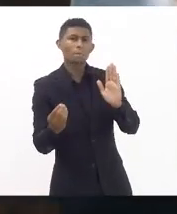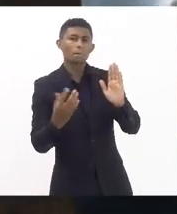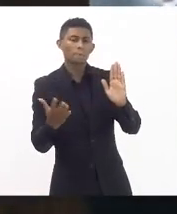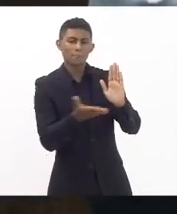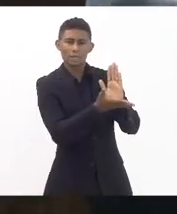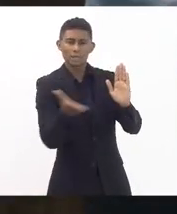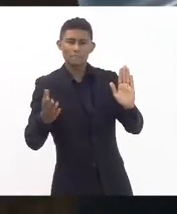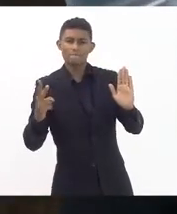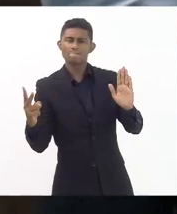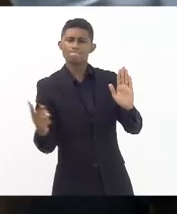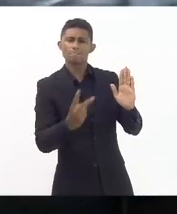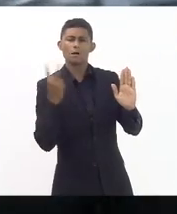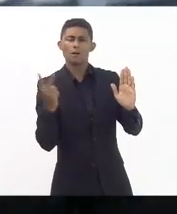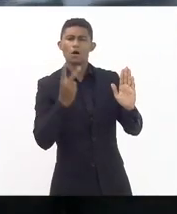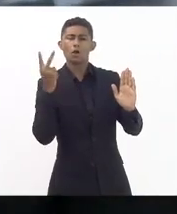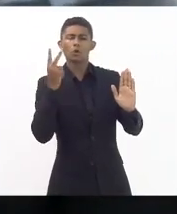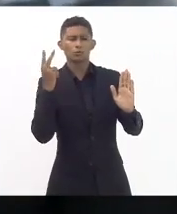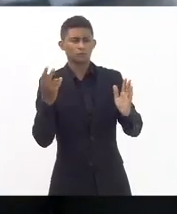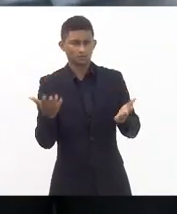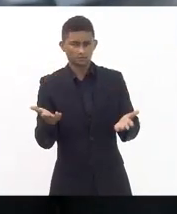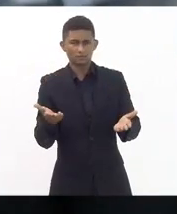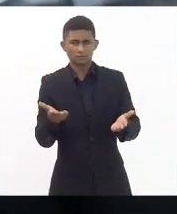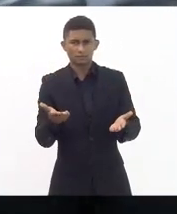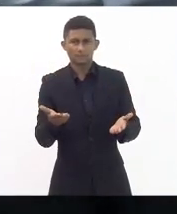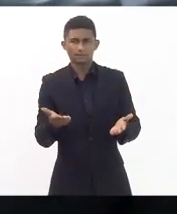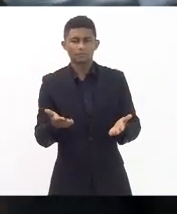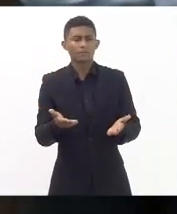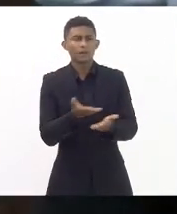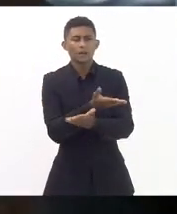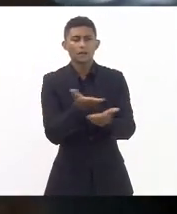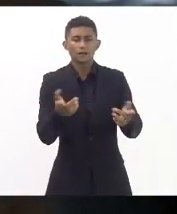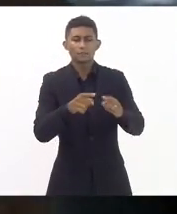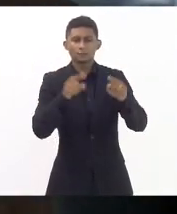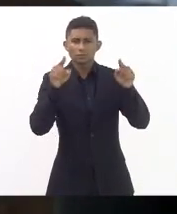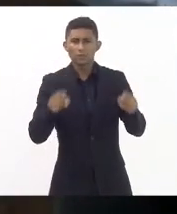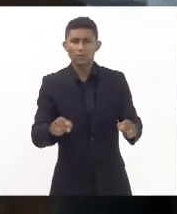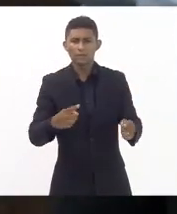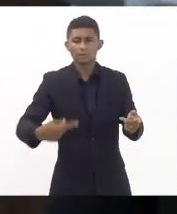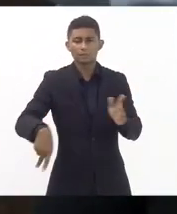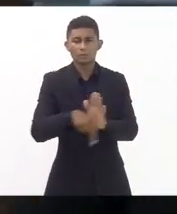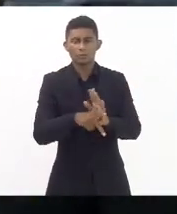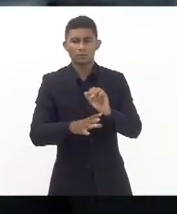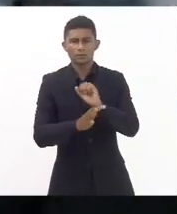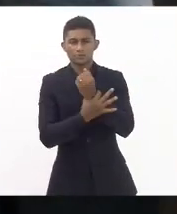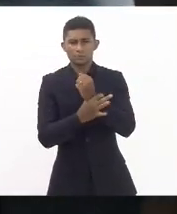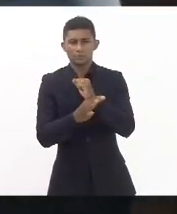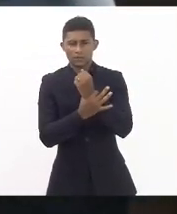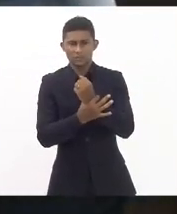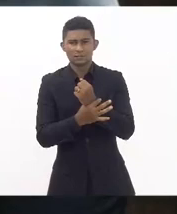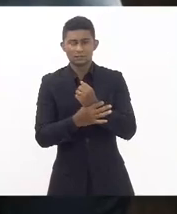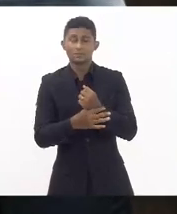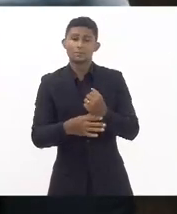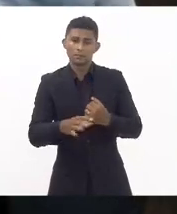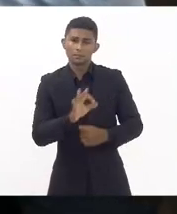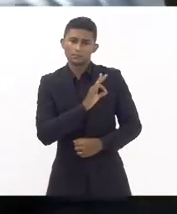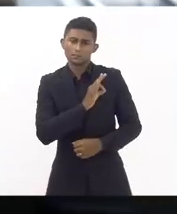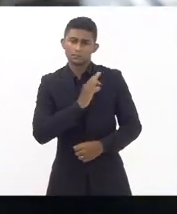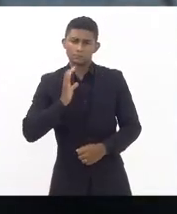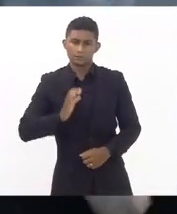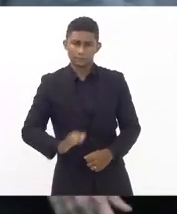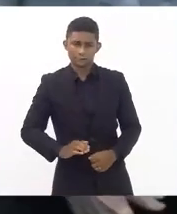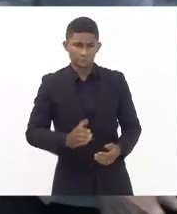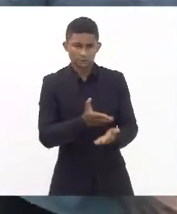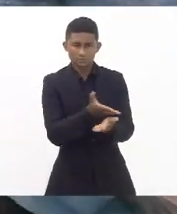profissionalização, reconhecimento profissional aos agentes de segurança, aos homens e mulheres, no caso aqui, da Polícia Civil.